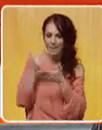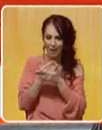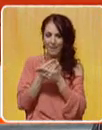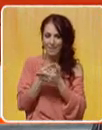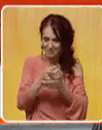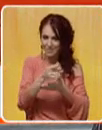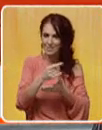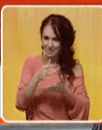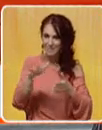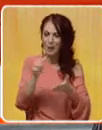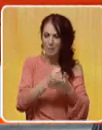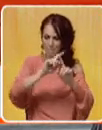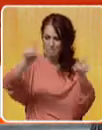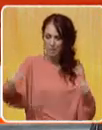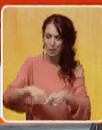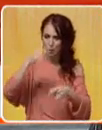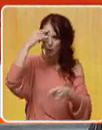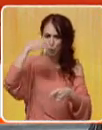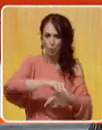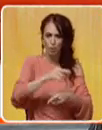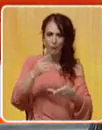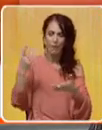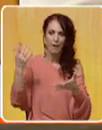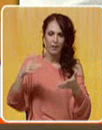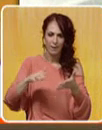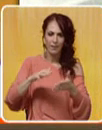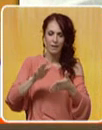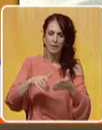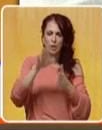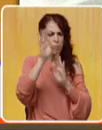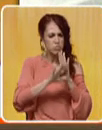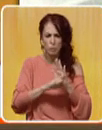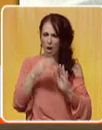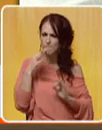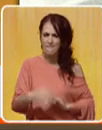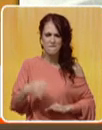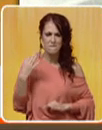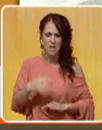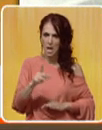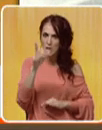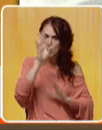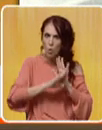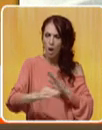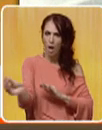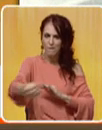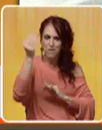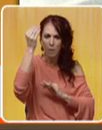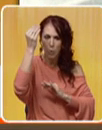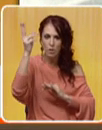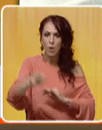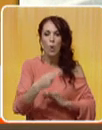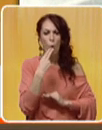Cascais exatamente e Este foi o programa da altura Este foi o programa da altura olha cá estão os